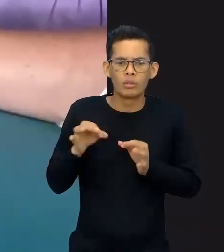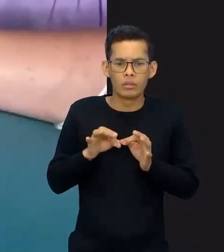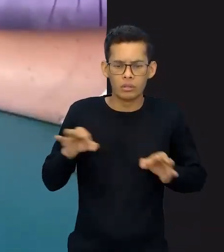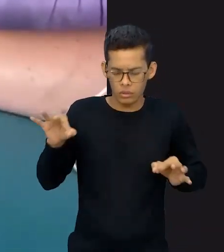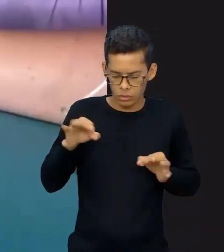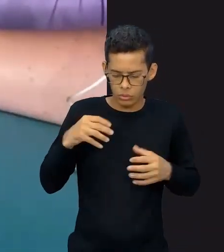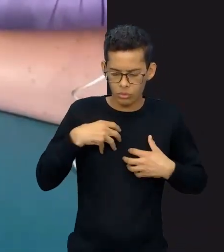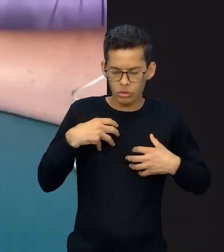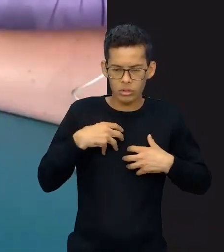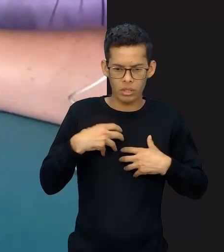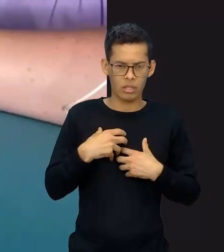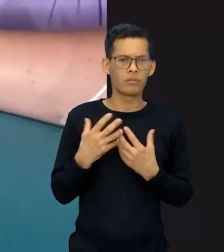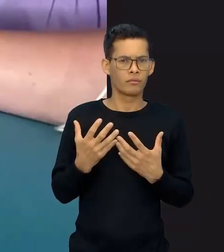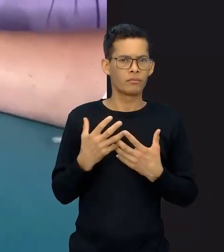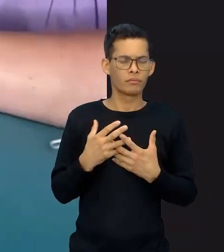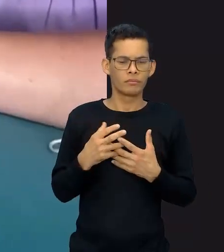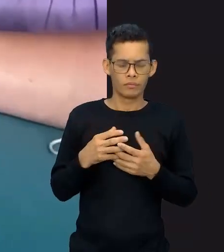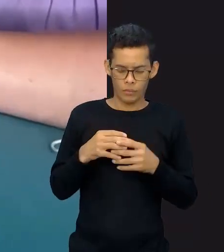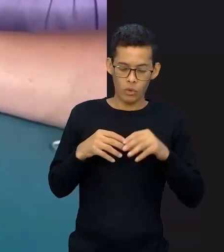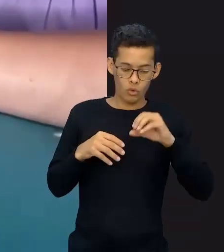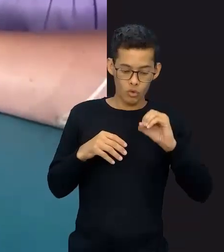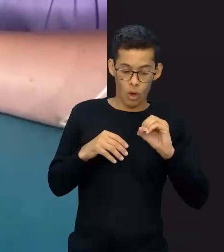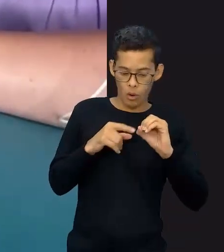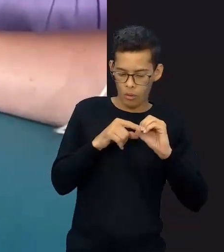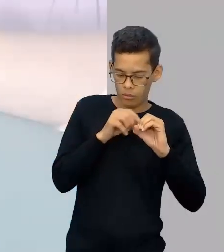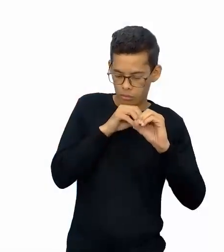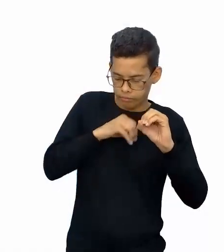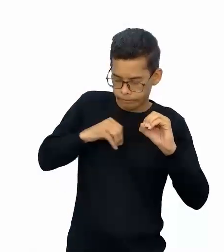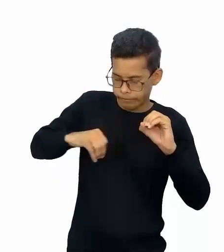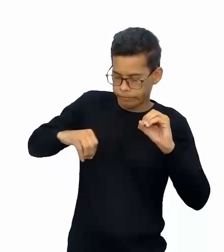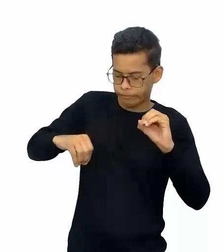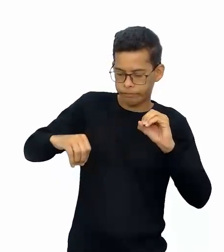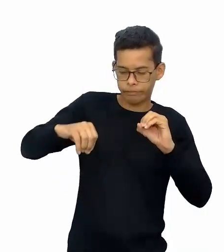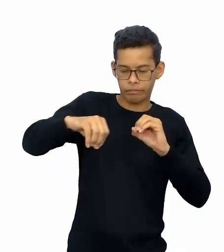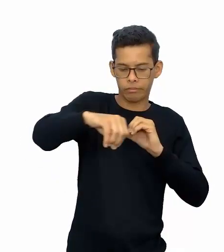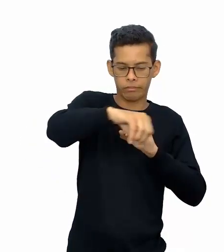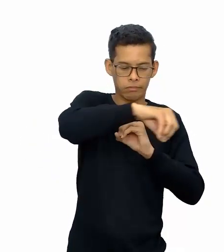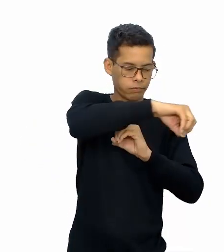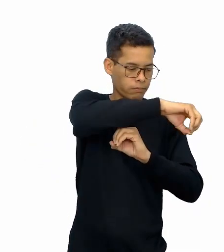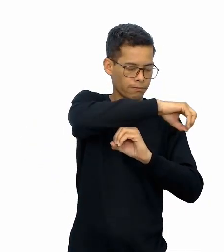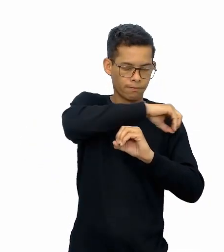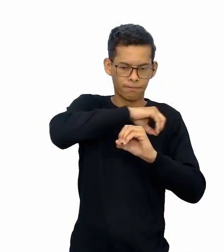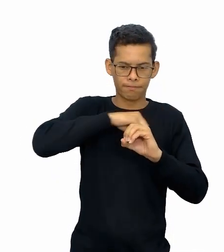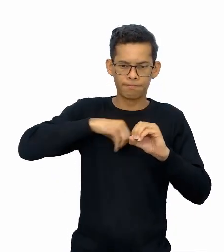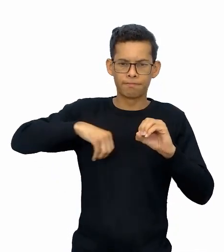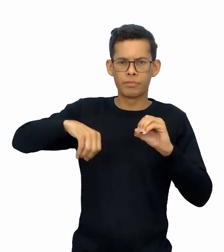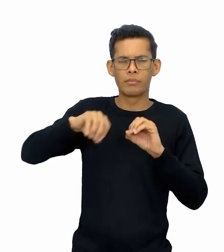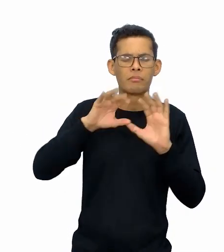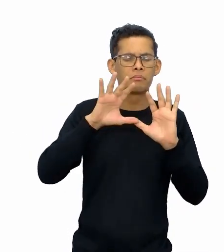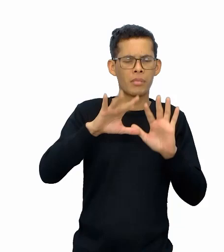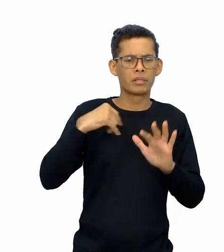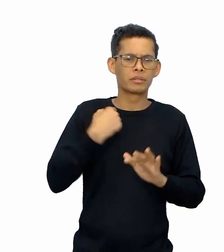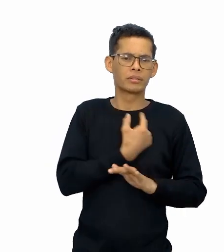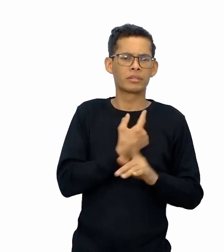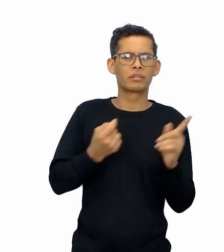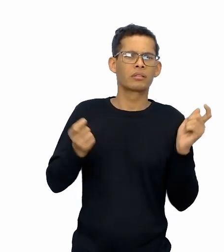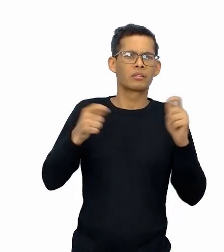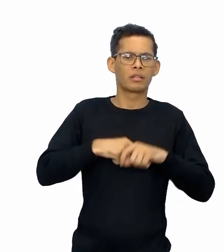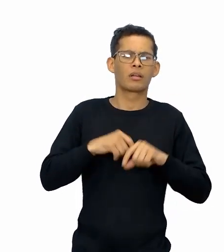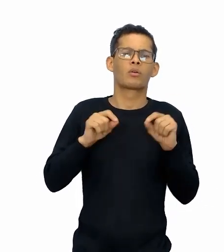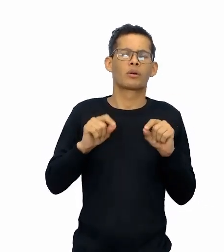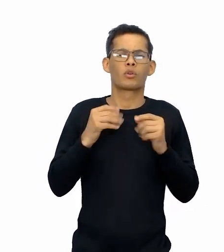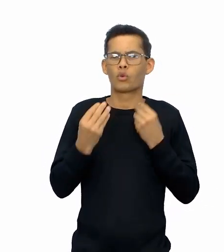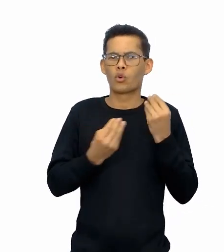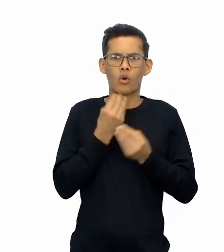sua órbita aí em torno do Sol, ok? E daí, o que a gente pode